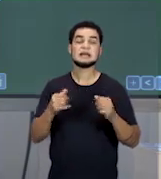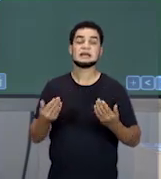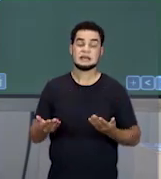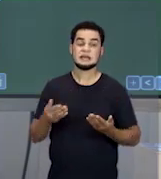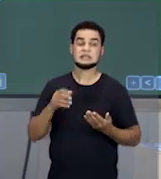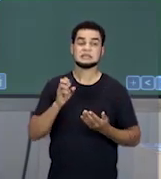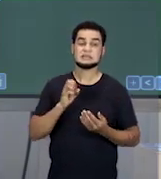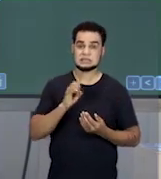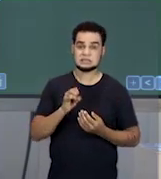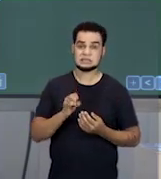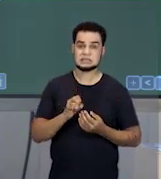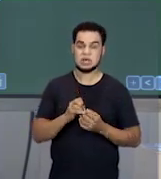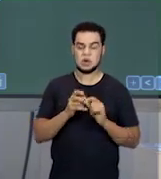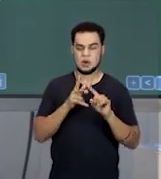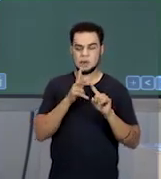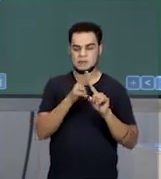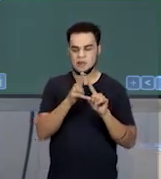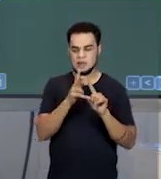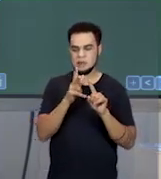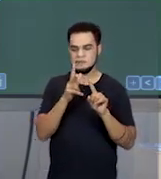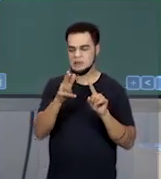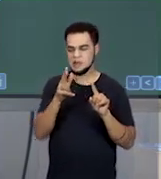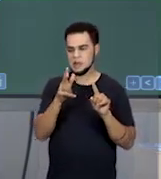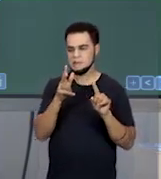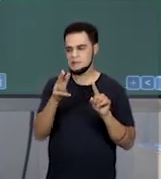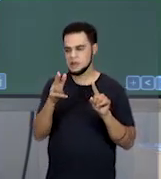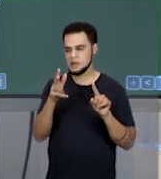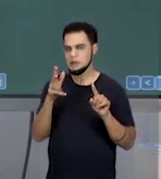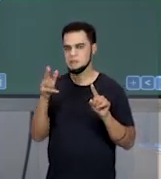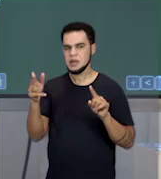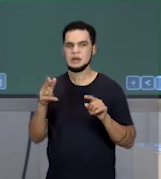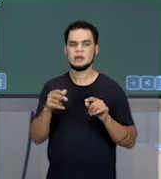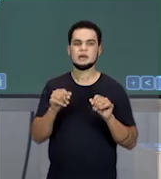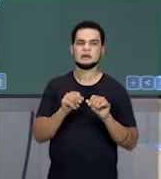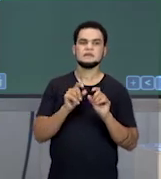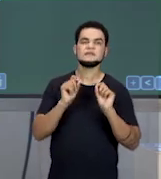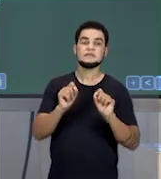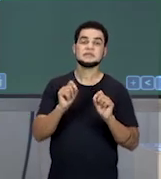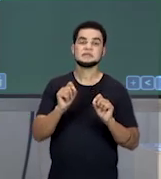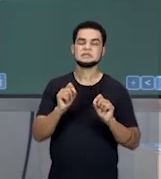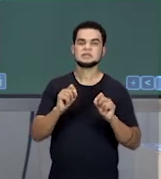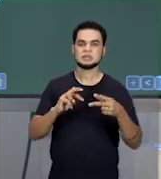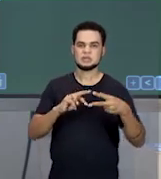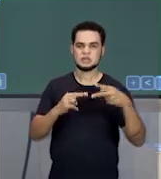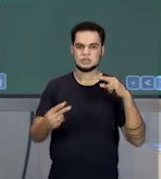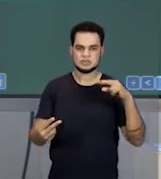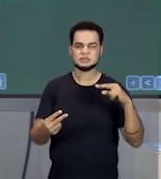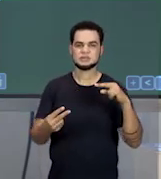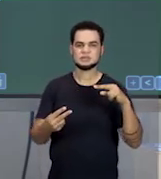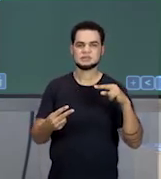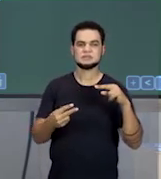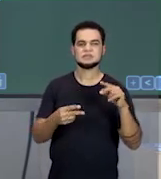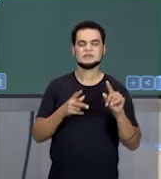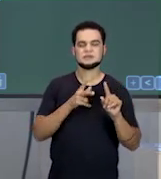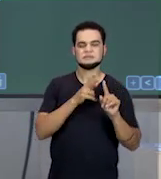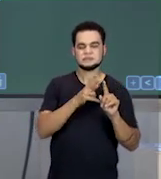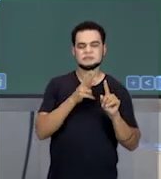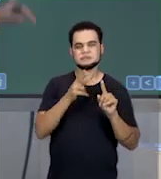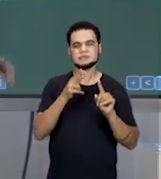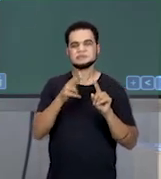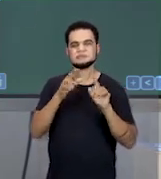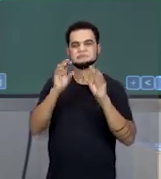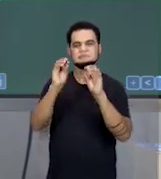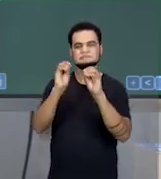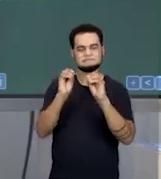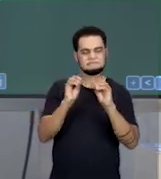aqui, então, a fita do DNA, eu vou pegar o gene da insulina e vou introduzir através